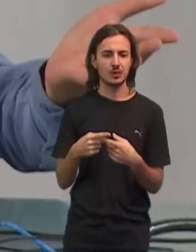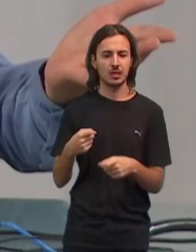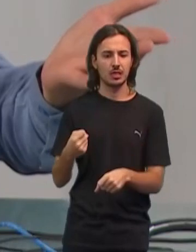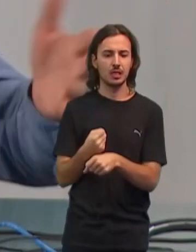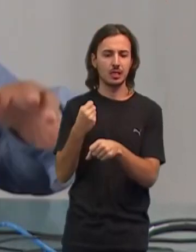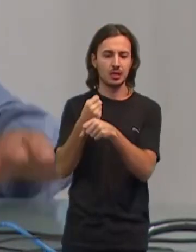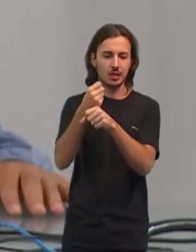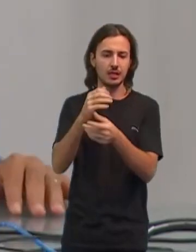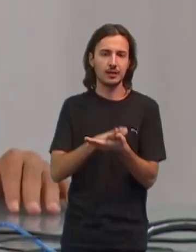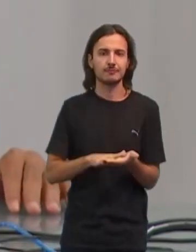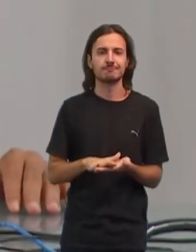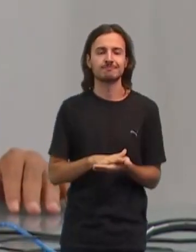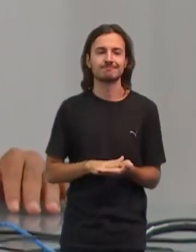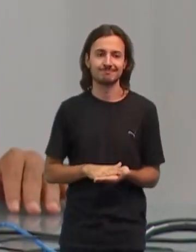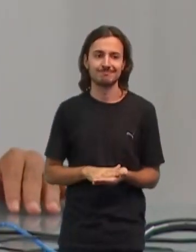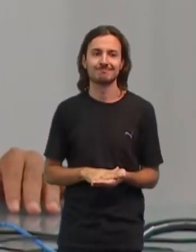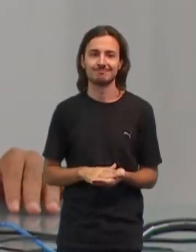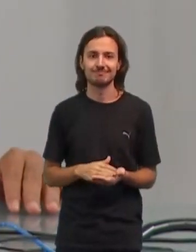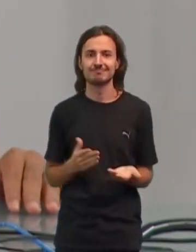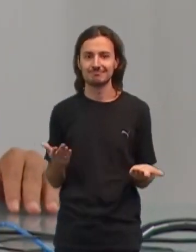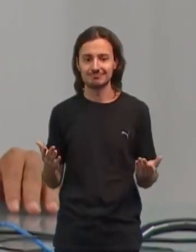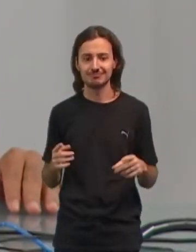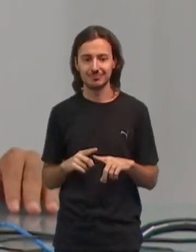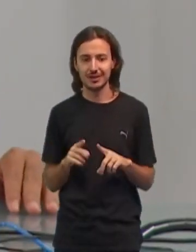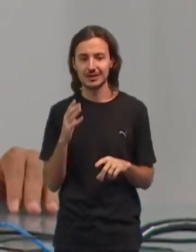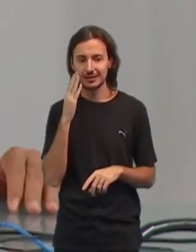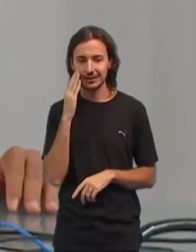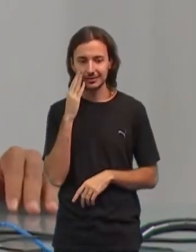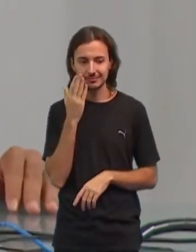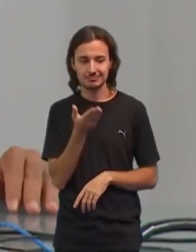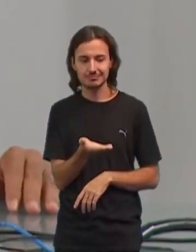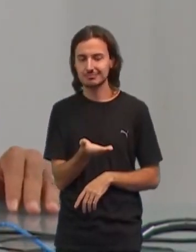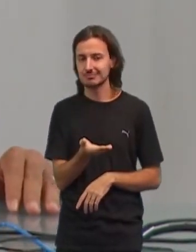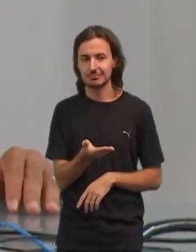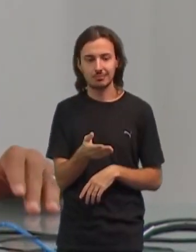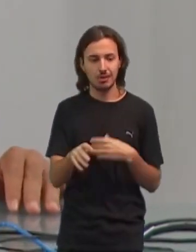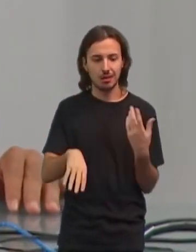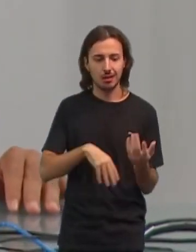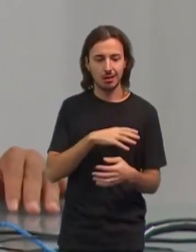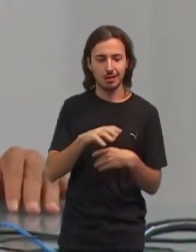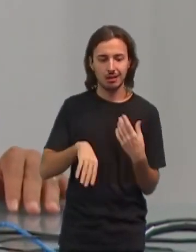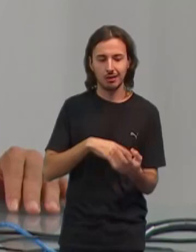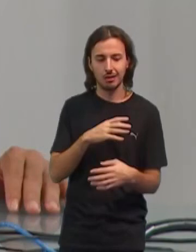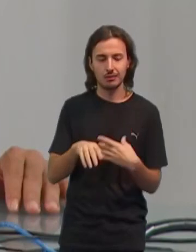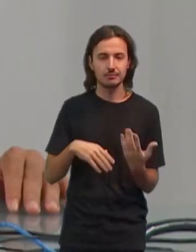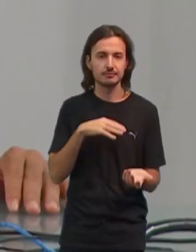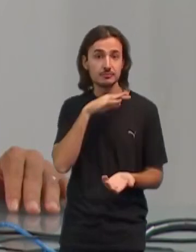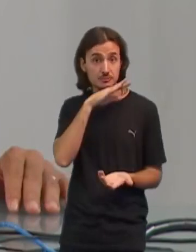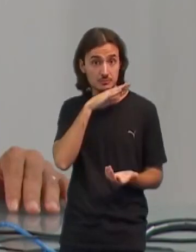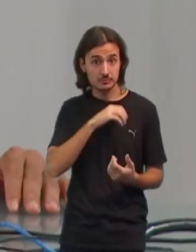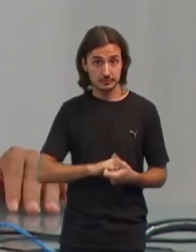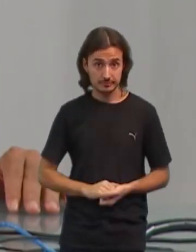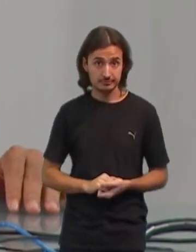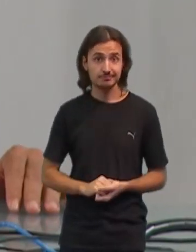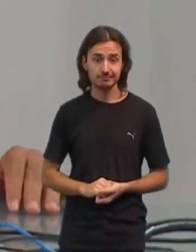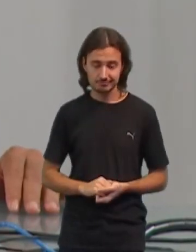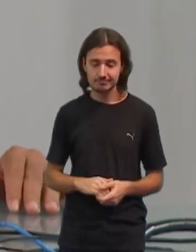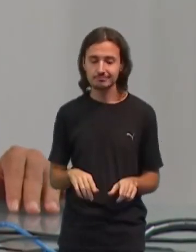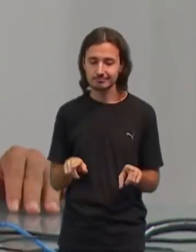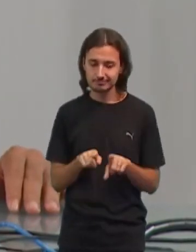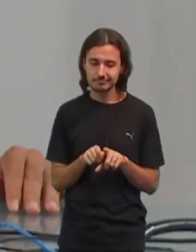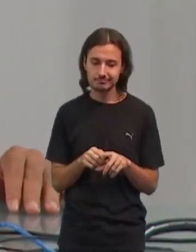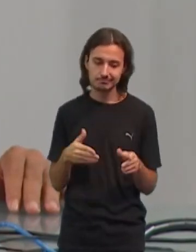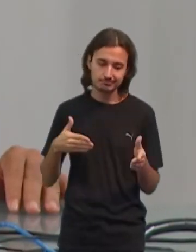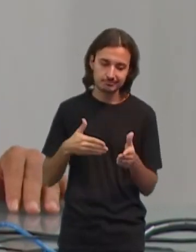exatamente em frente ali, o Palácio dos Felé, nós estamos ali vivendo um caos, né? Porque também já tem impedimento, que aquele imóvel já